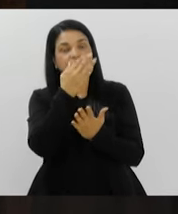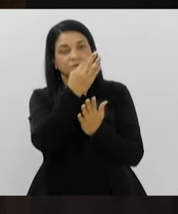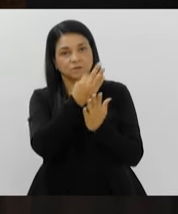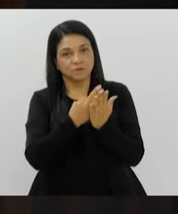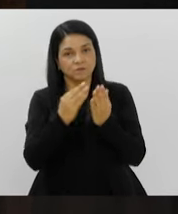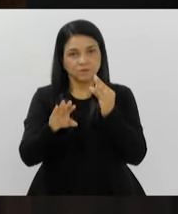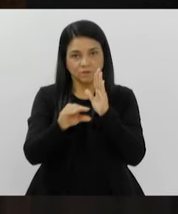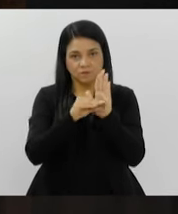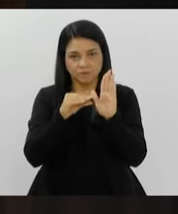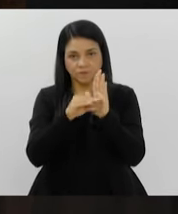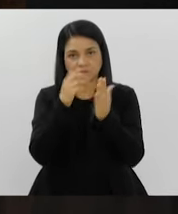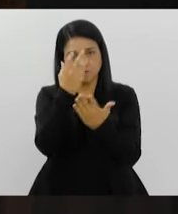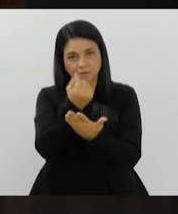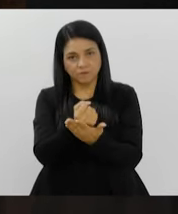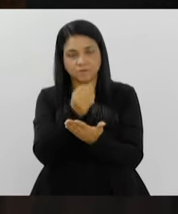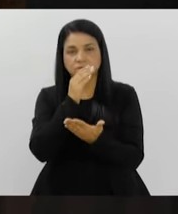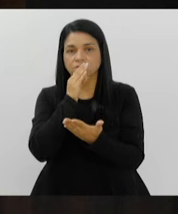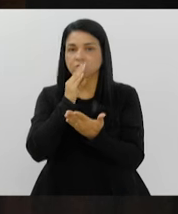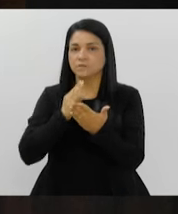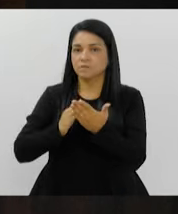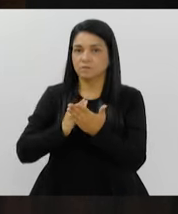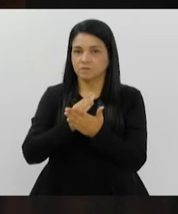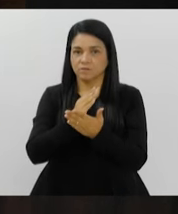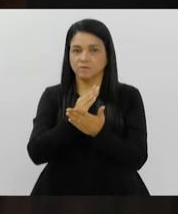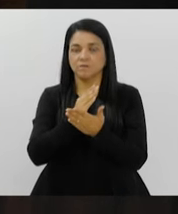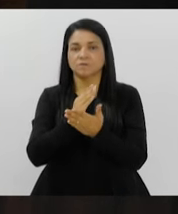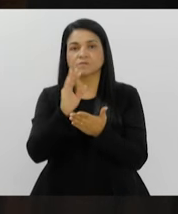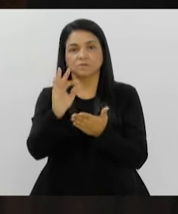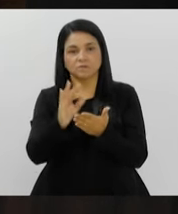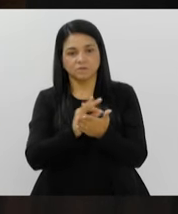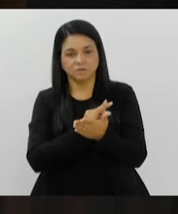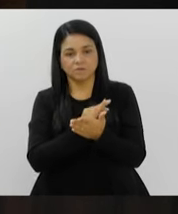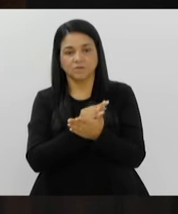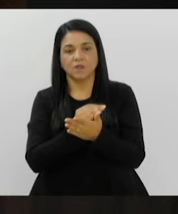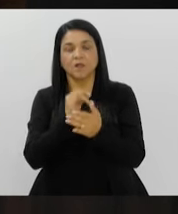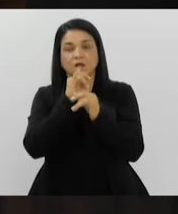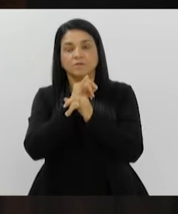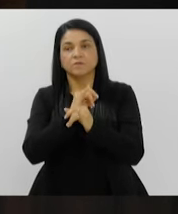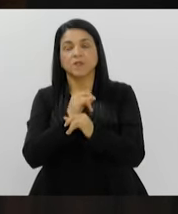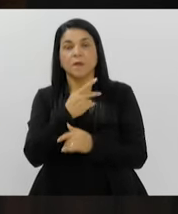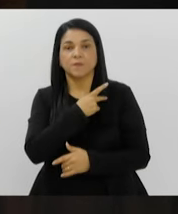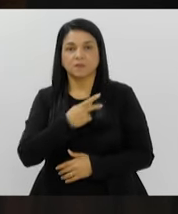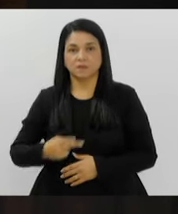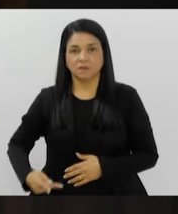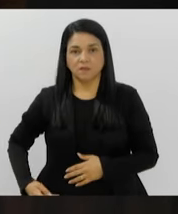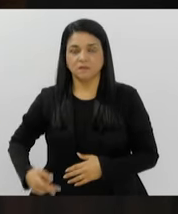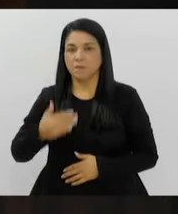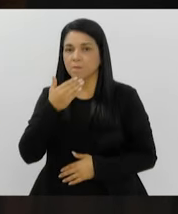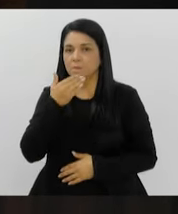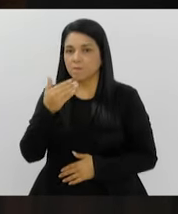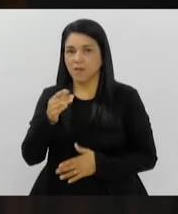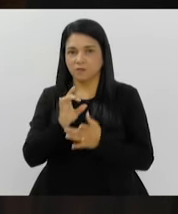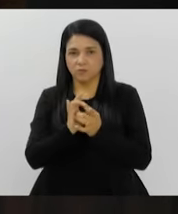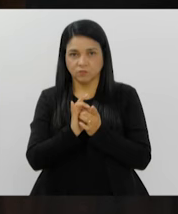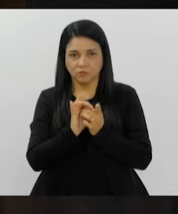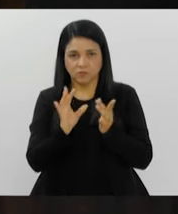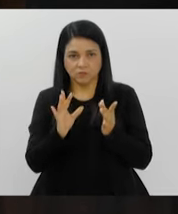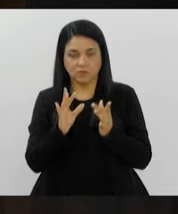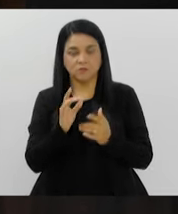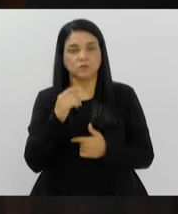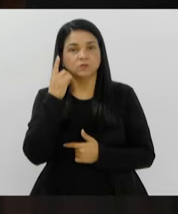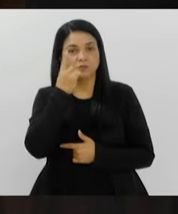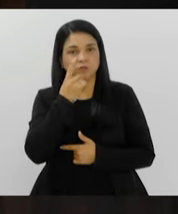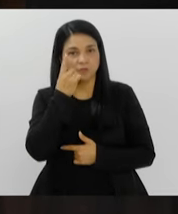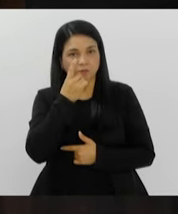assim emendado. Os senhores que aprovam, permaneçam como estão. Aprovado, vai autógrafo. A presidência pede autorização de vossas